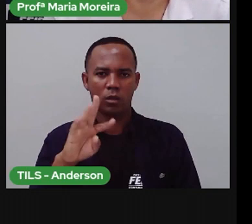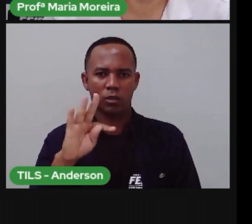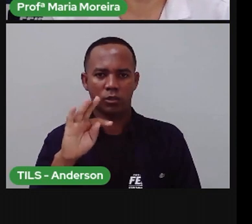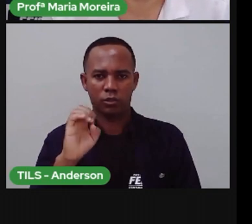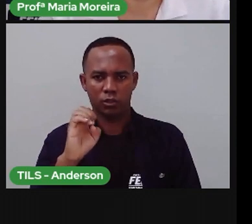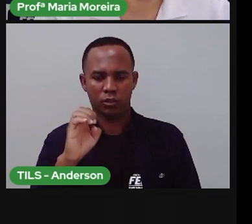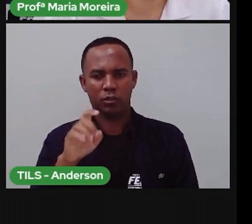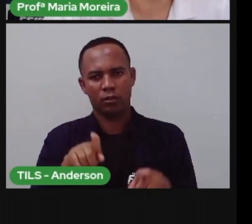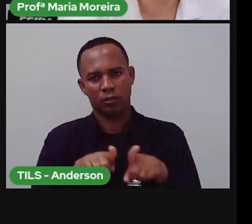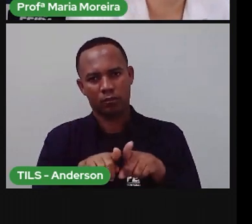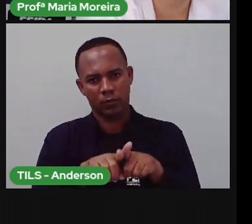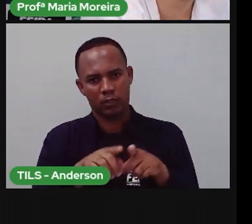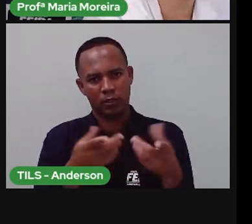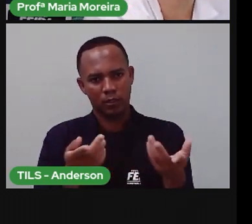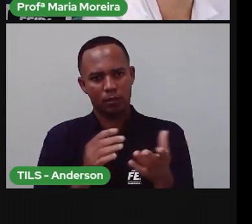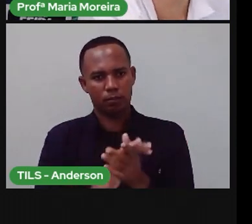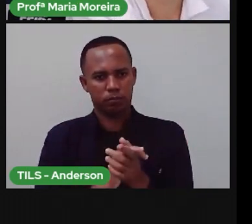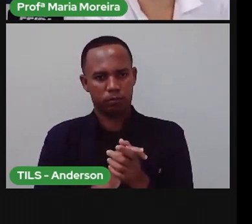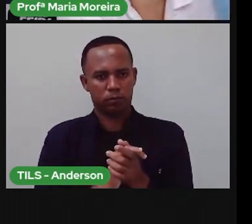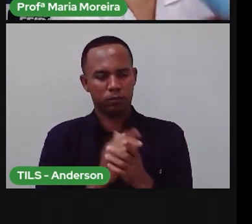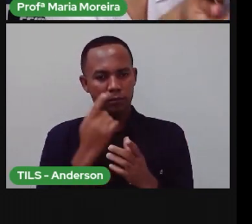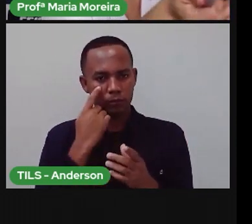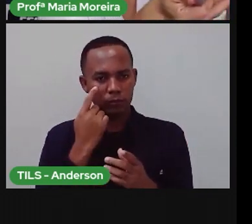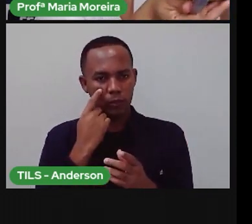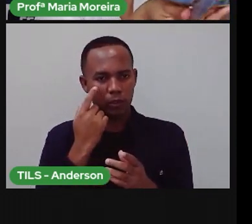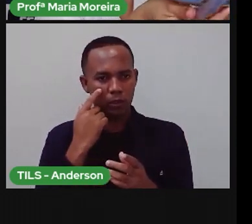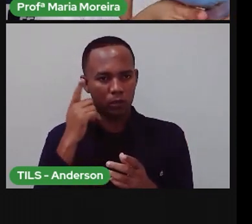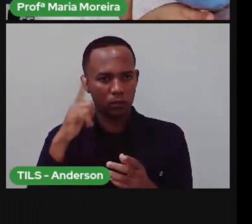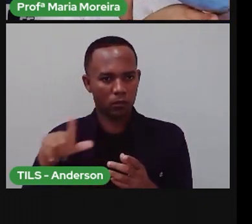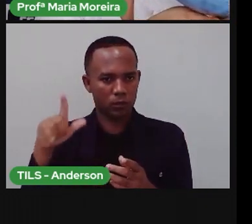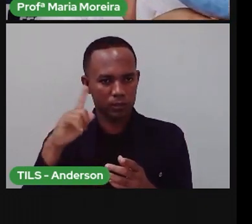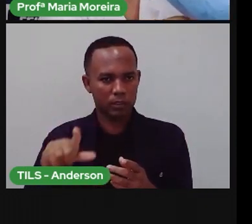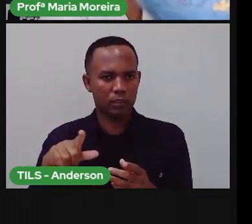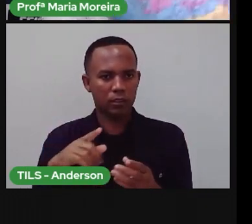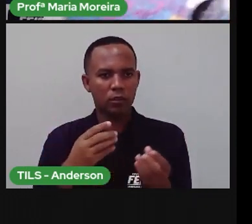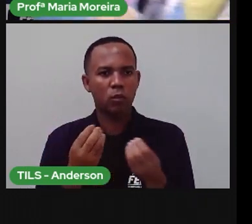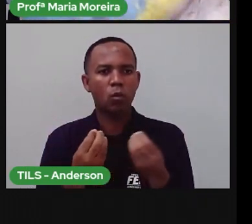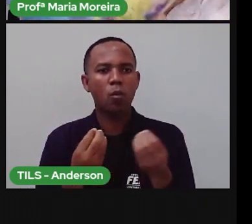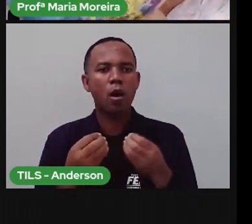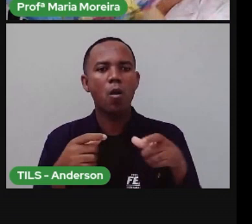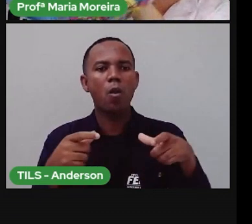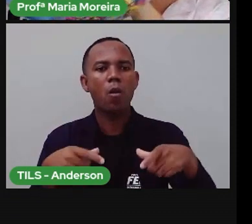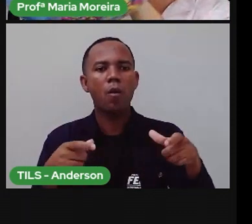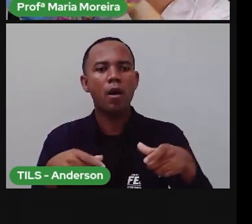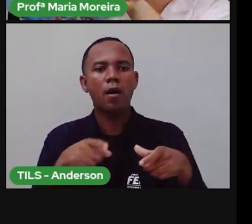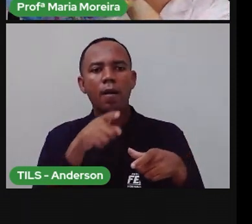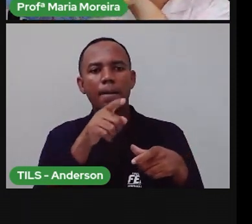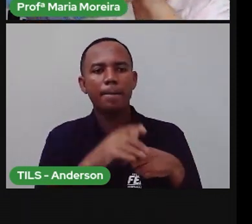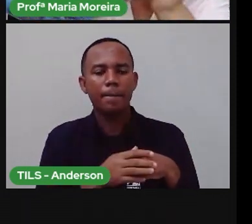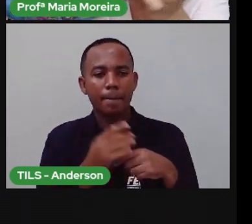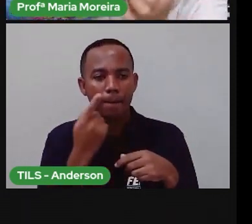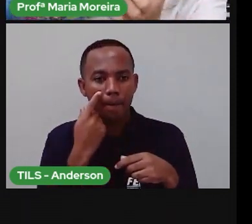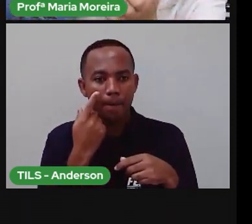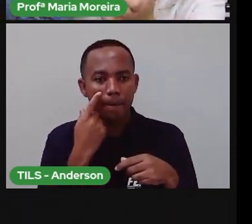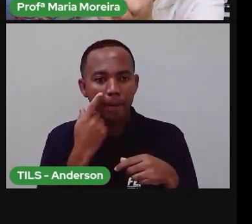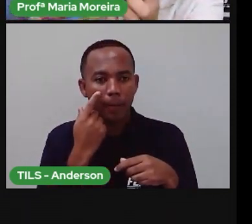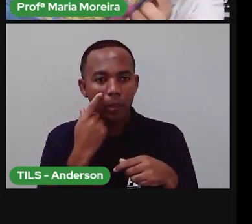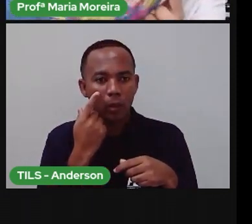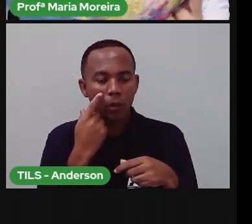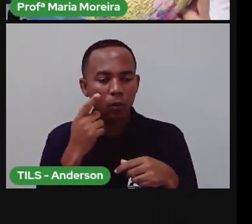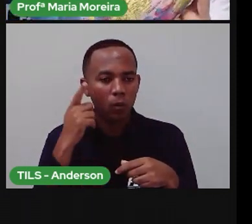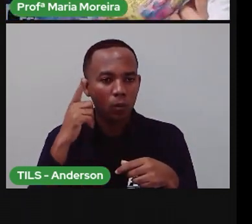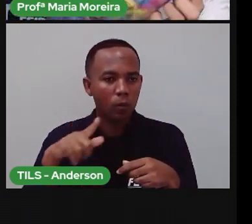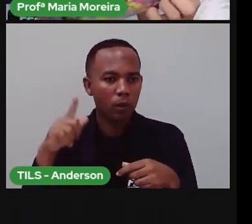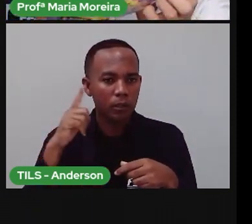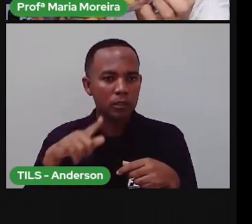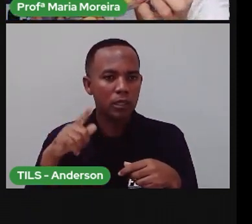porções do continente americano. Ele acaba conseguindo isso porque ele está onde, ó? aqui, tá vendo? Então ele consegue, na